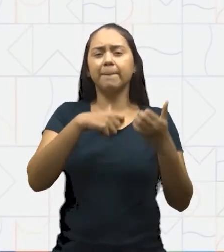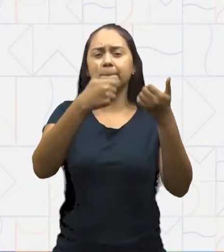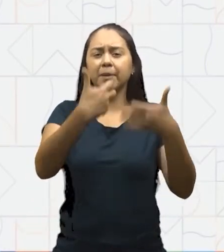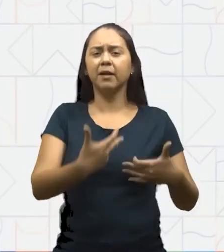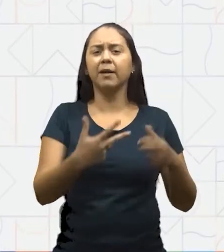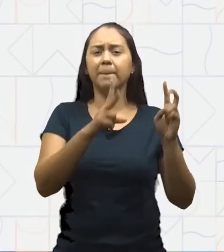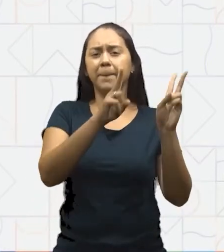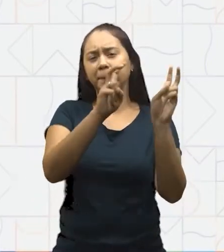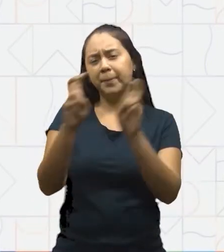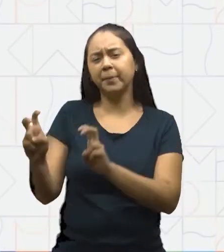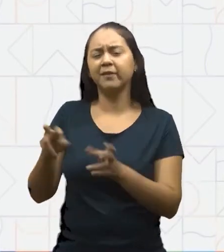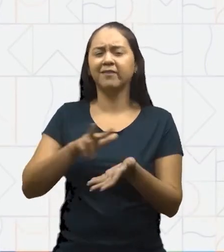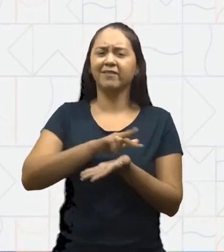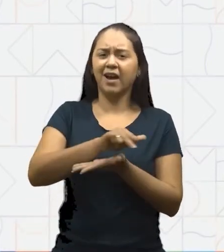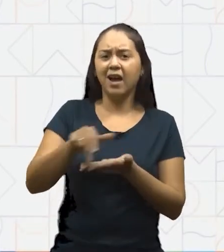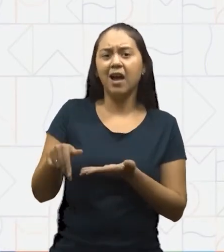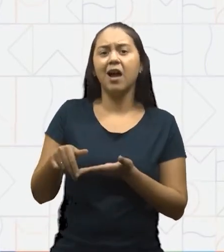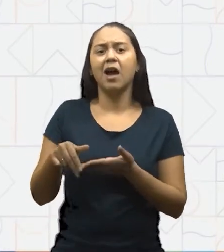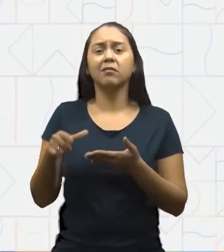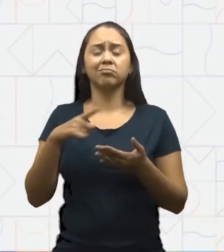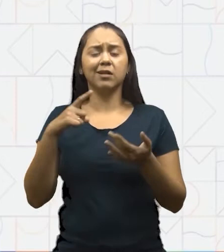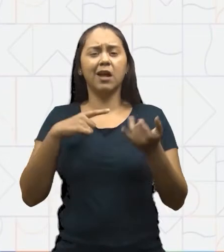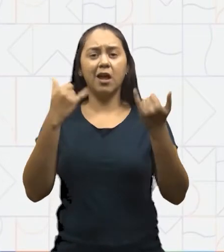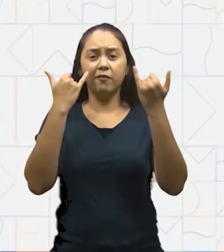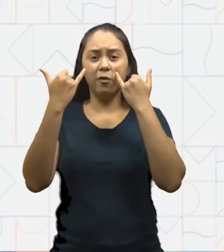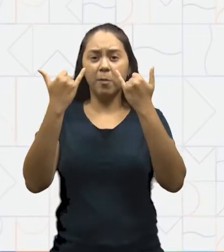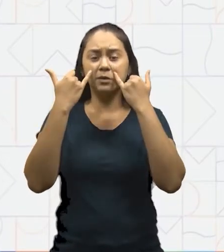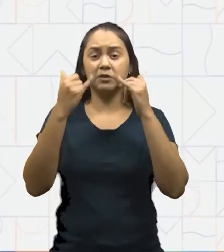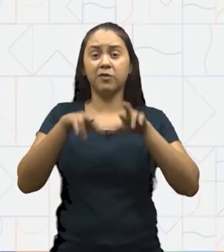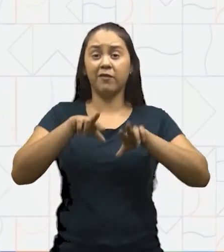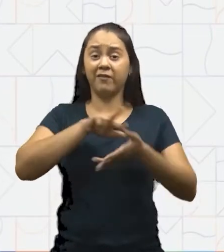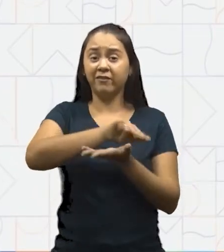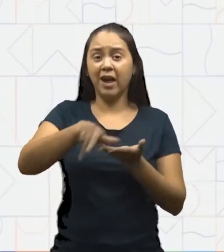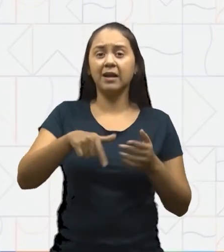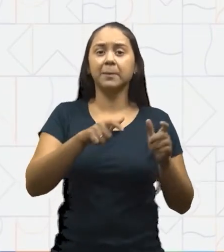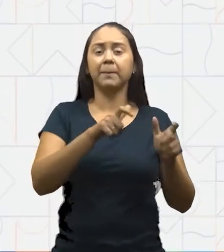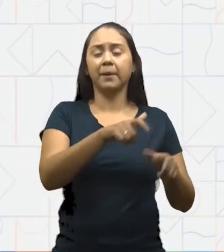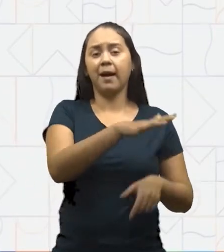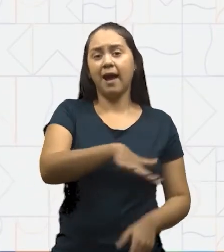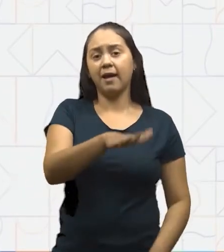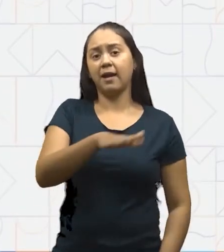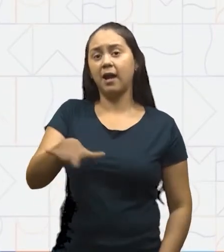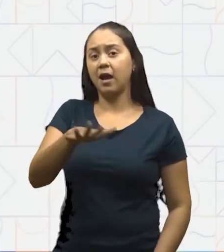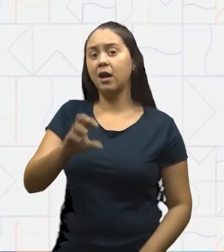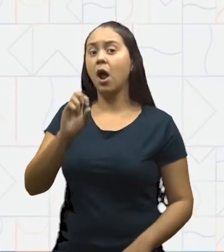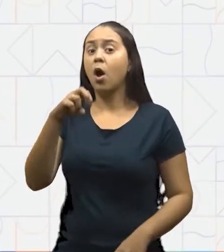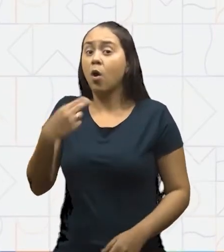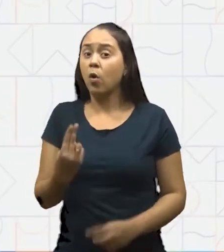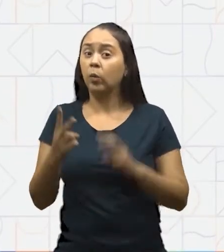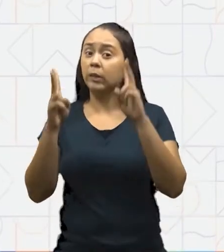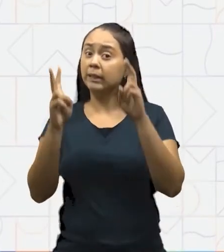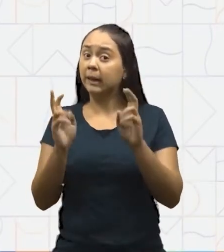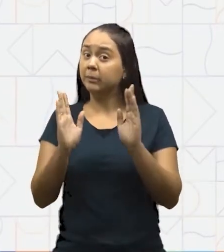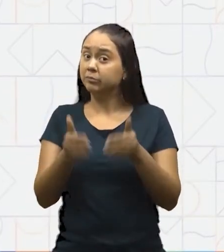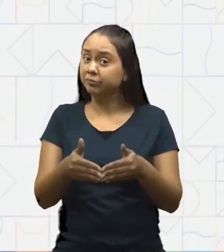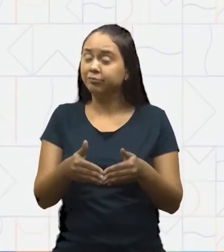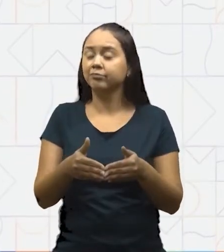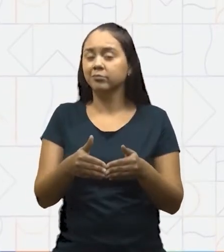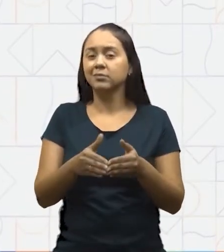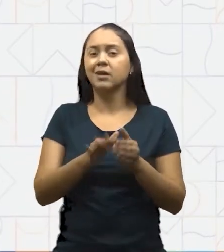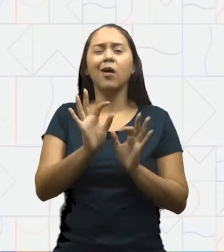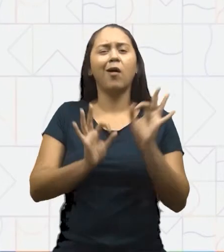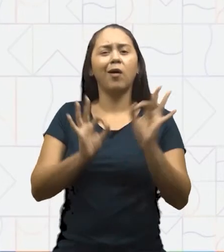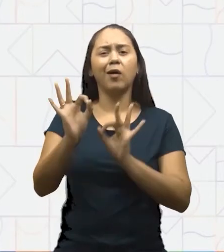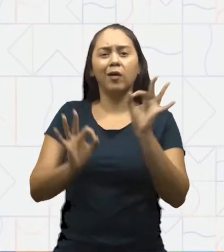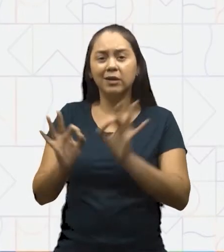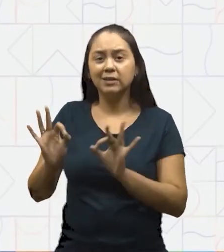vários assuntos, dando informações sobre todas as áreas do conhecimento ou sobre uma temática específica. É